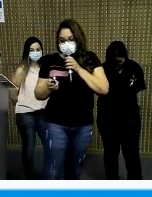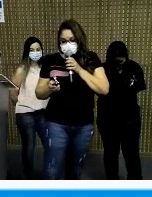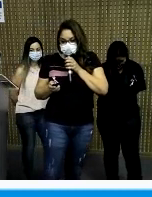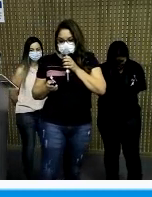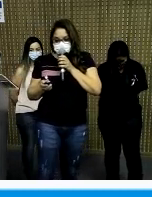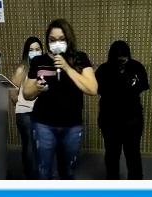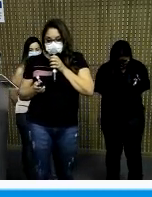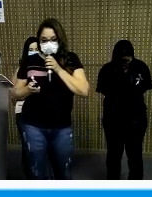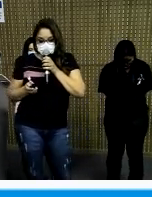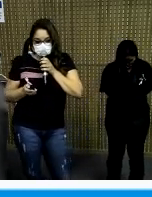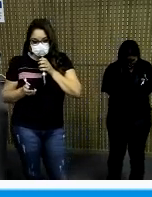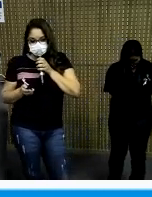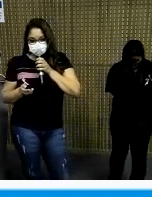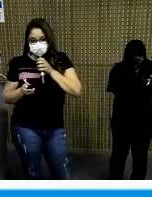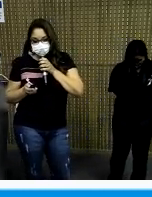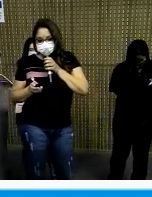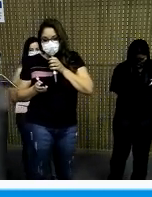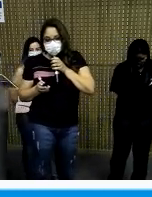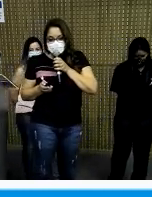né, a partir dessa cultura nova.